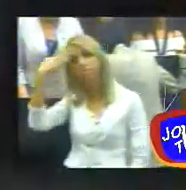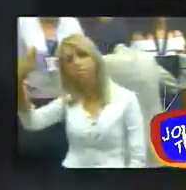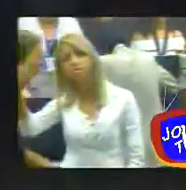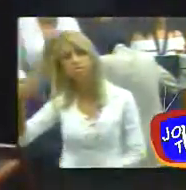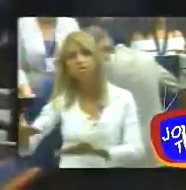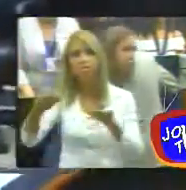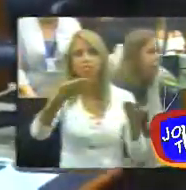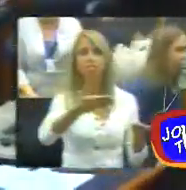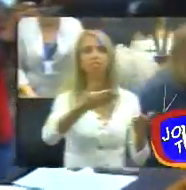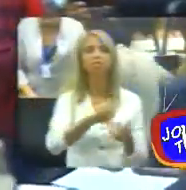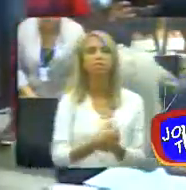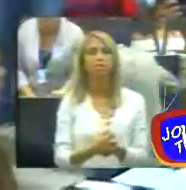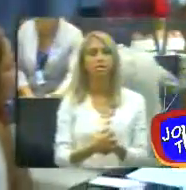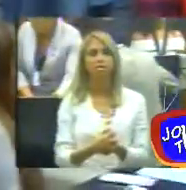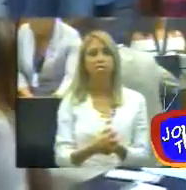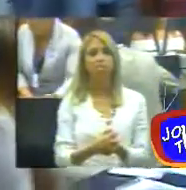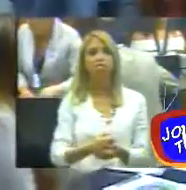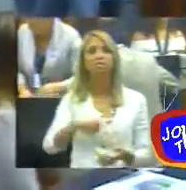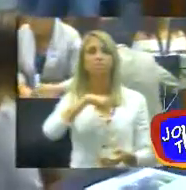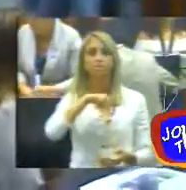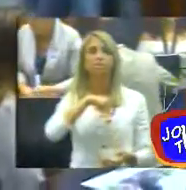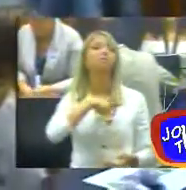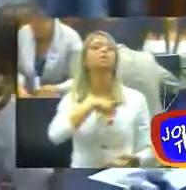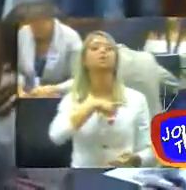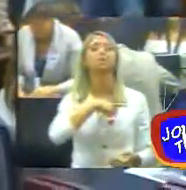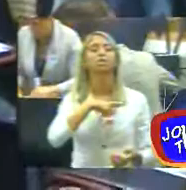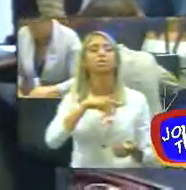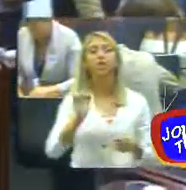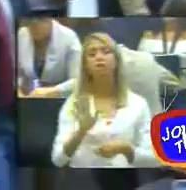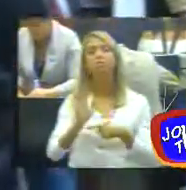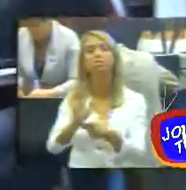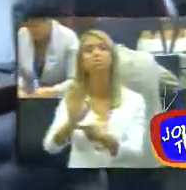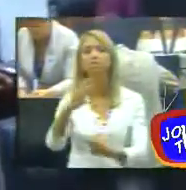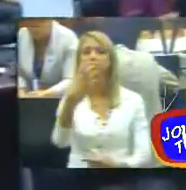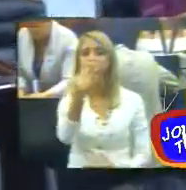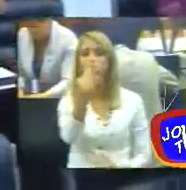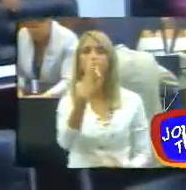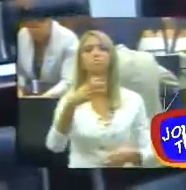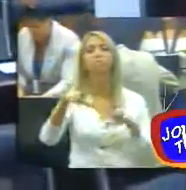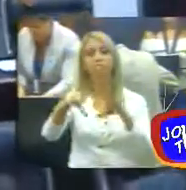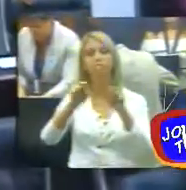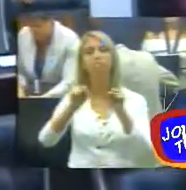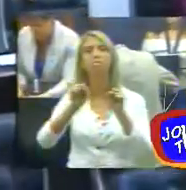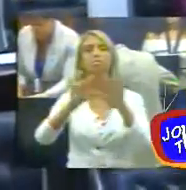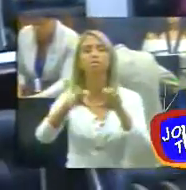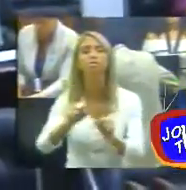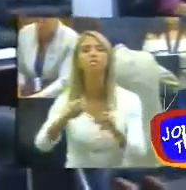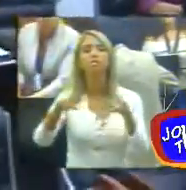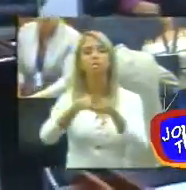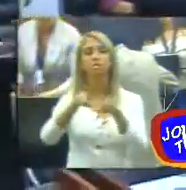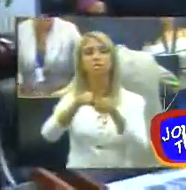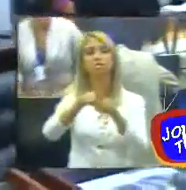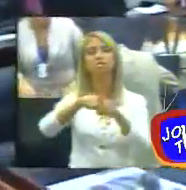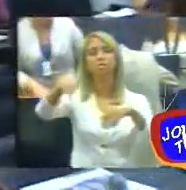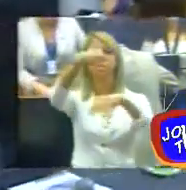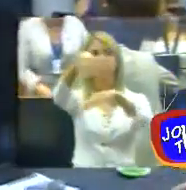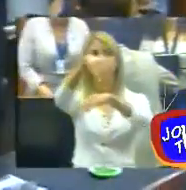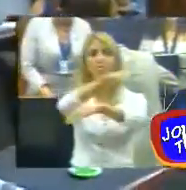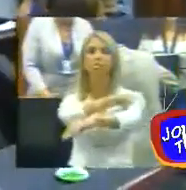Midori, superintendência dos animais que aqui está, quero agradecer a presença do secretário de Educação que acaba de